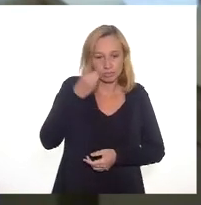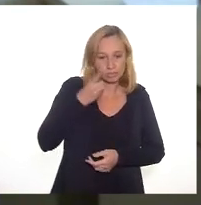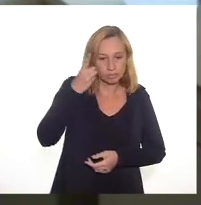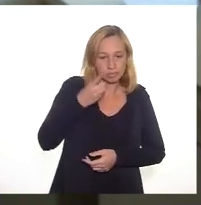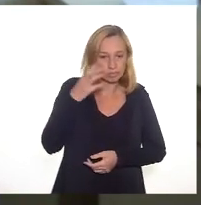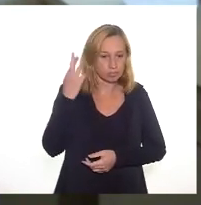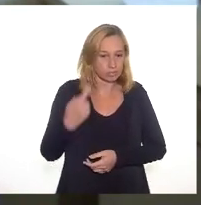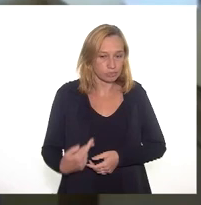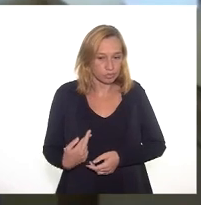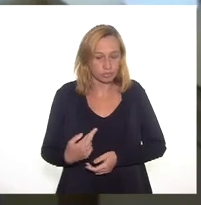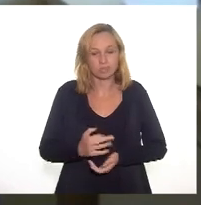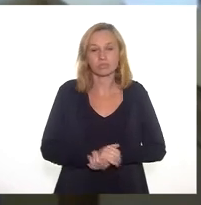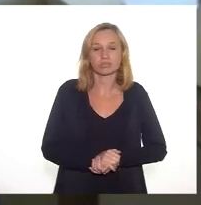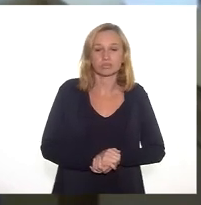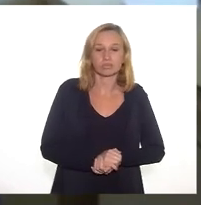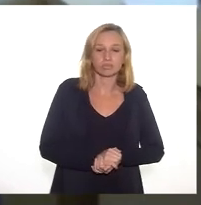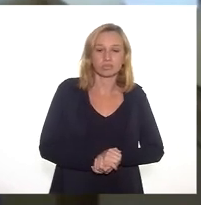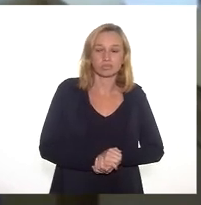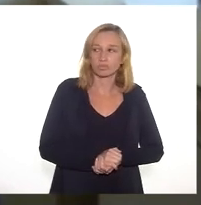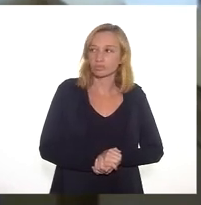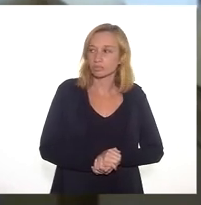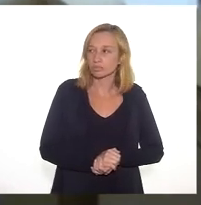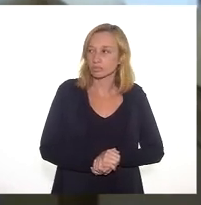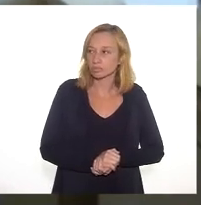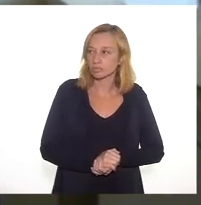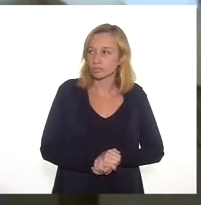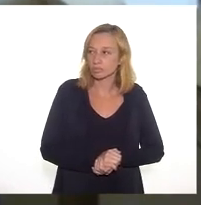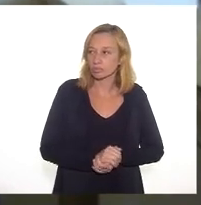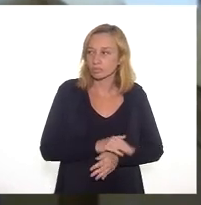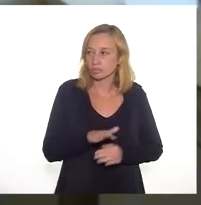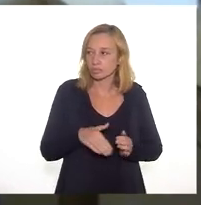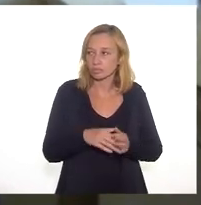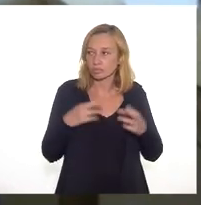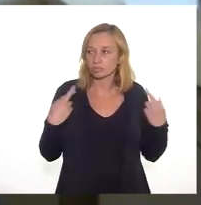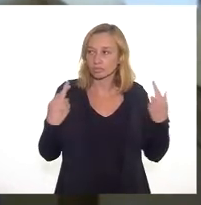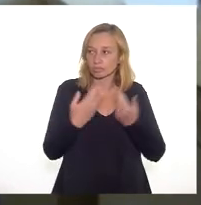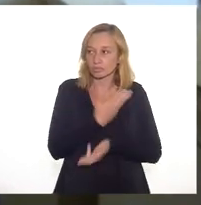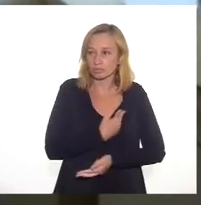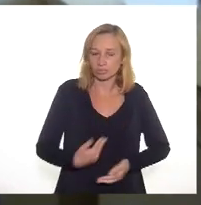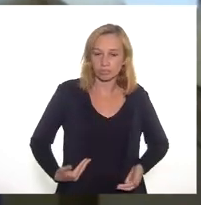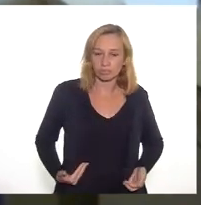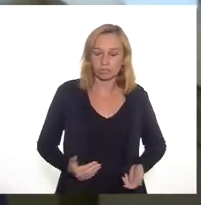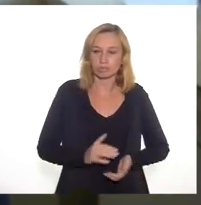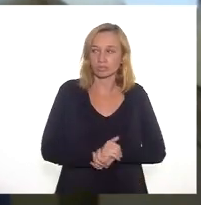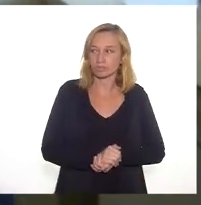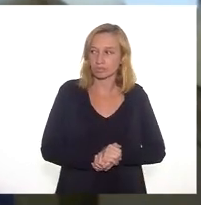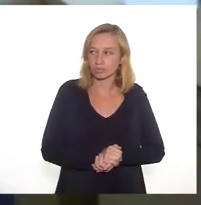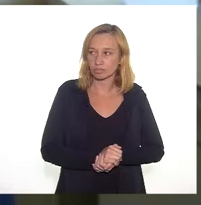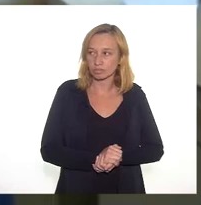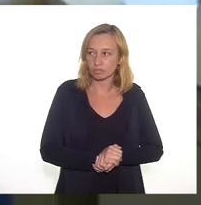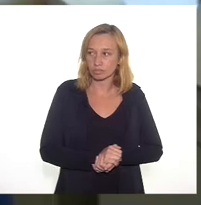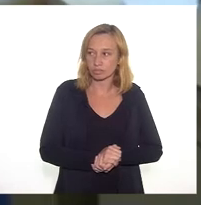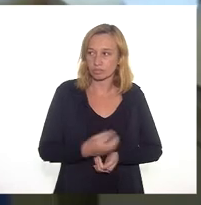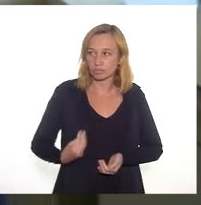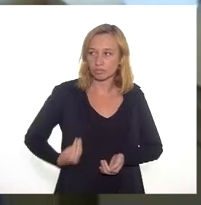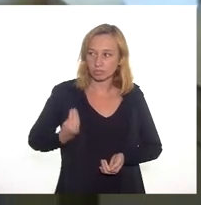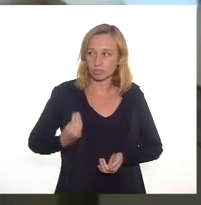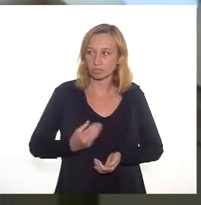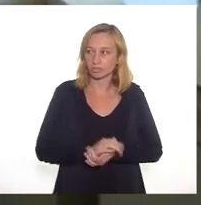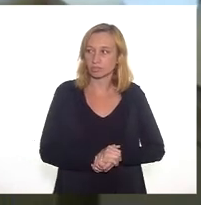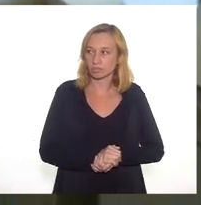Renata Souza, que praticamente em todas as audiências públicas estavam